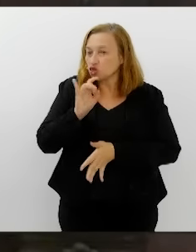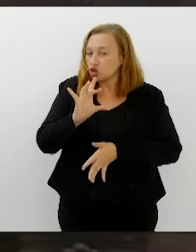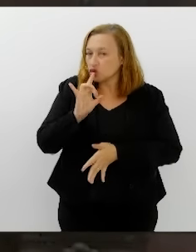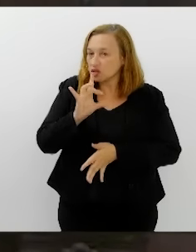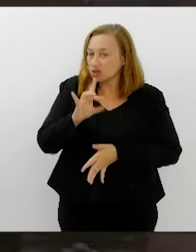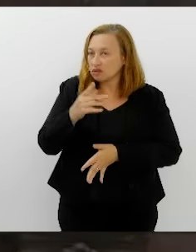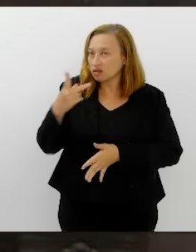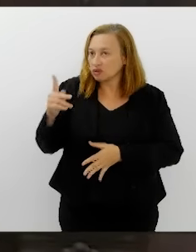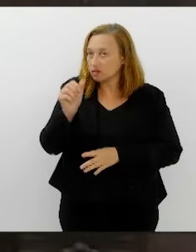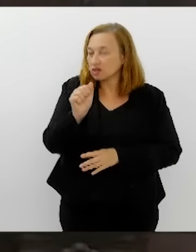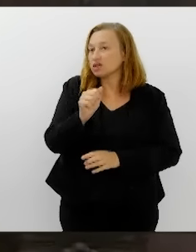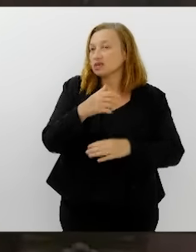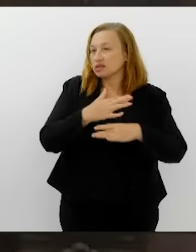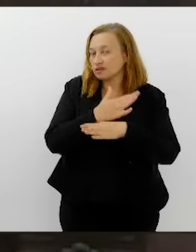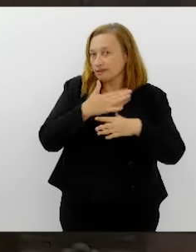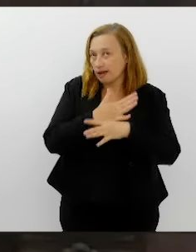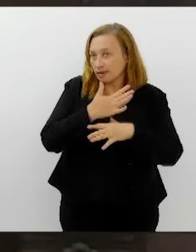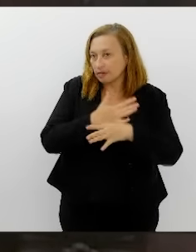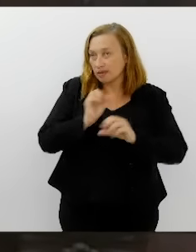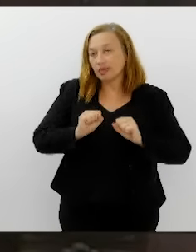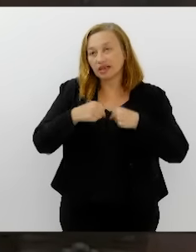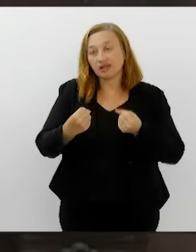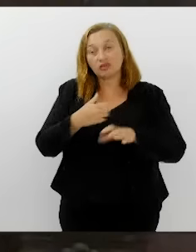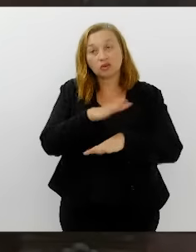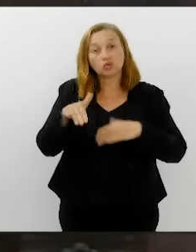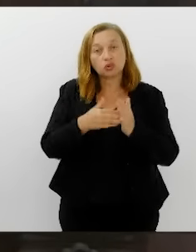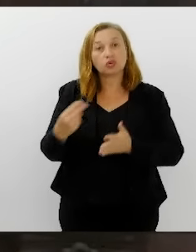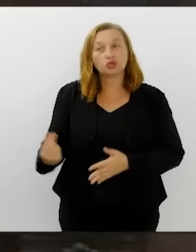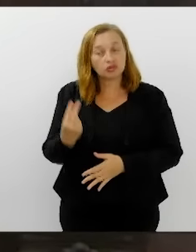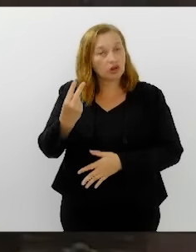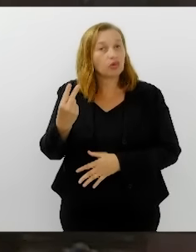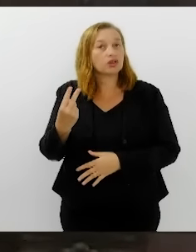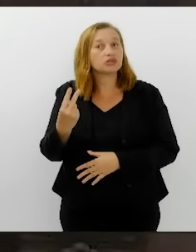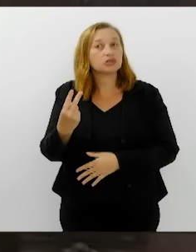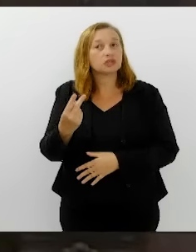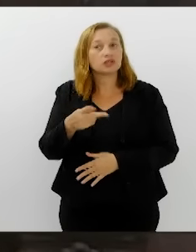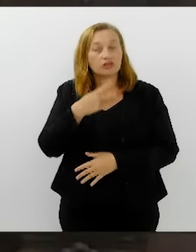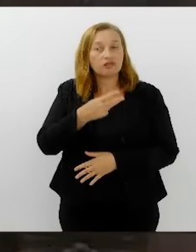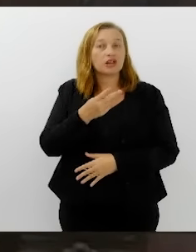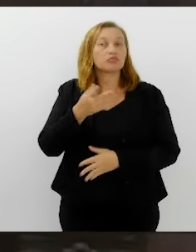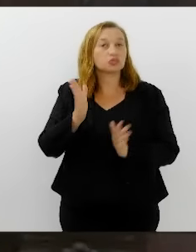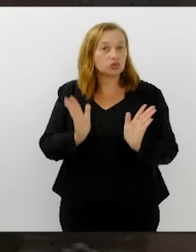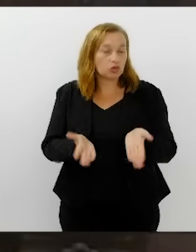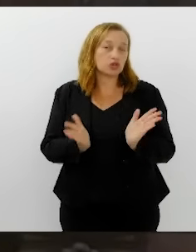cidade, para defender todos esses valores que nós estamos aqui hoje